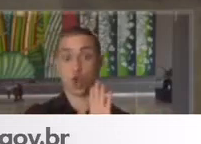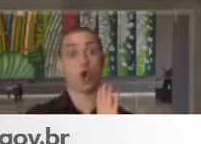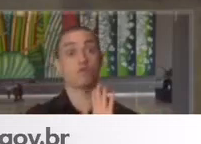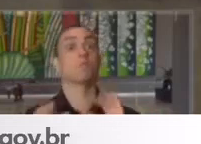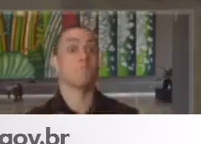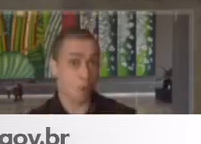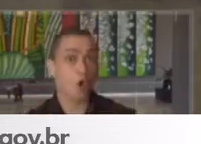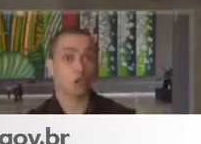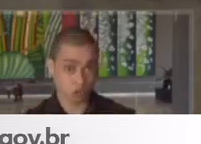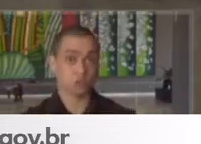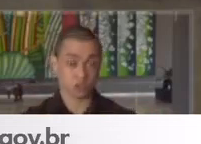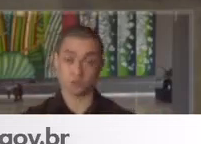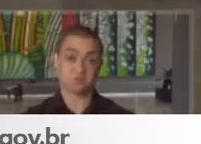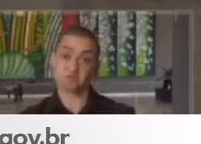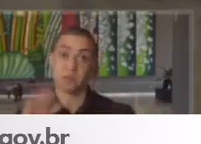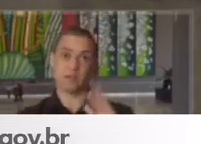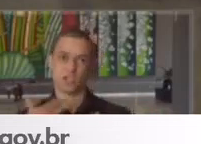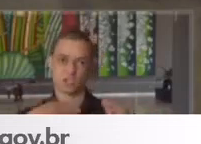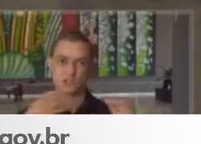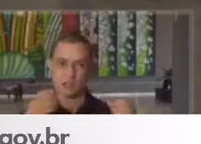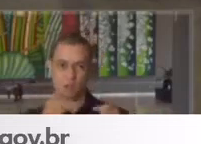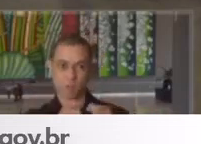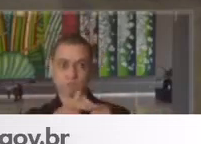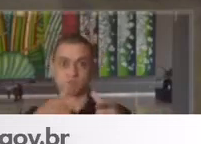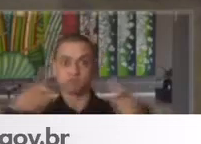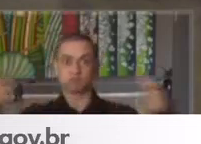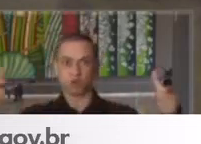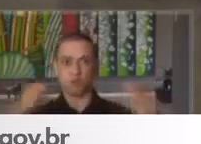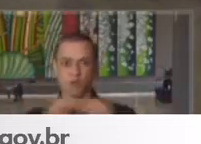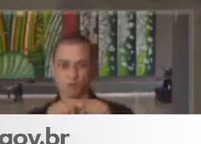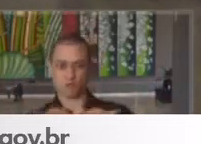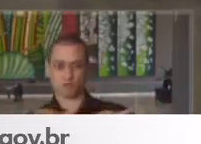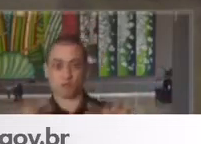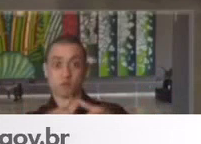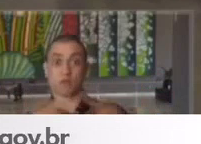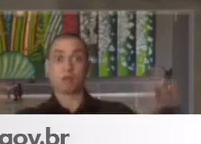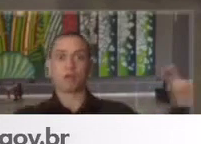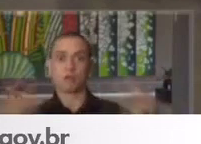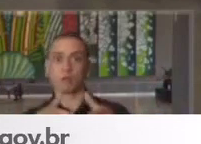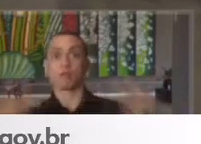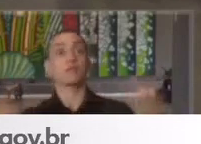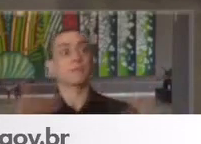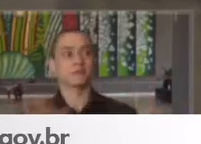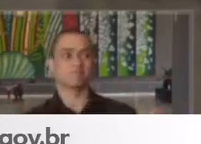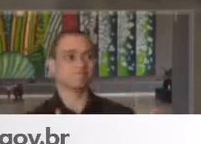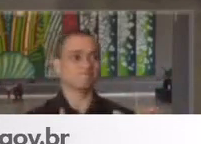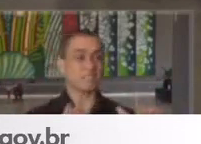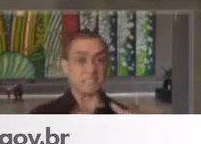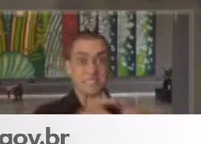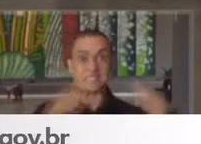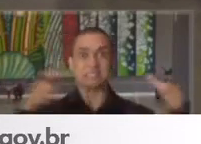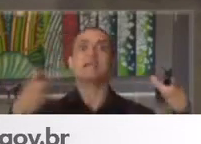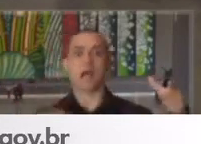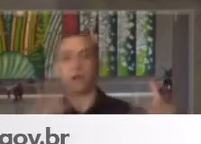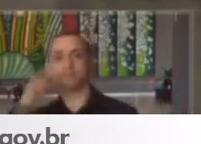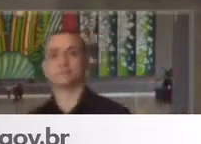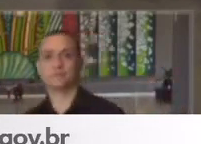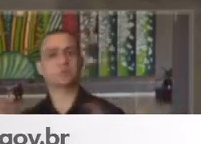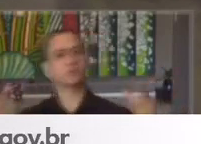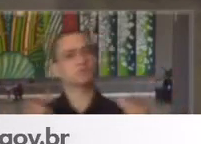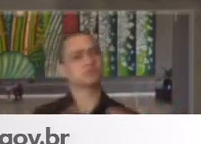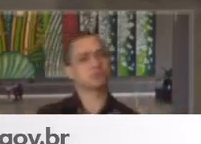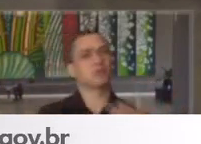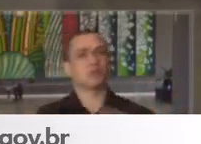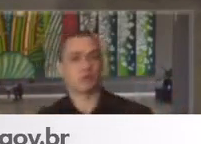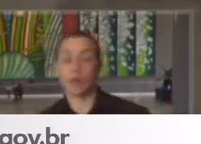é o comportamento da curva e o comportamento da doença que acaba orientando o poder público, enfim, a gente